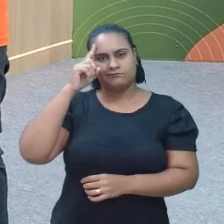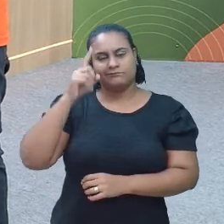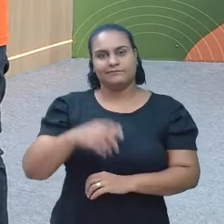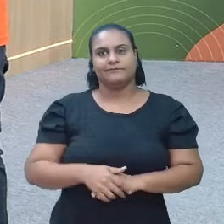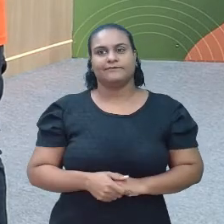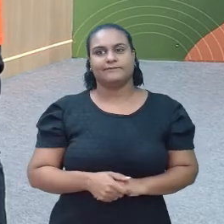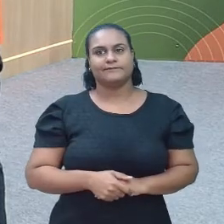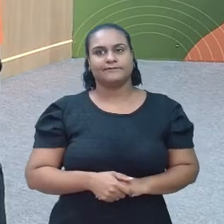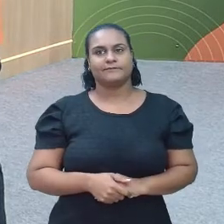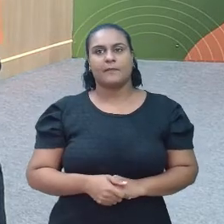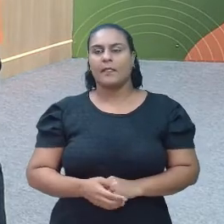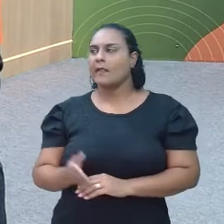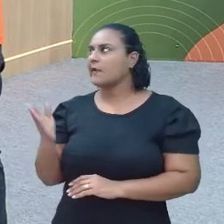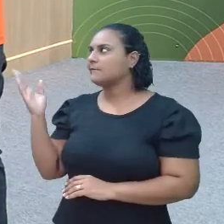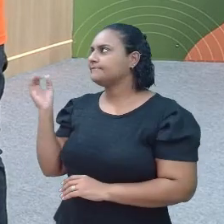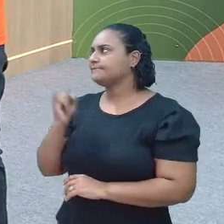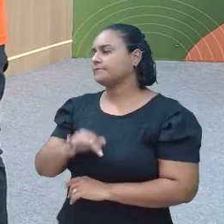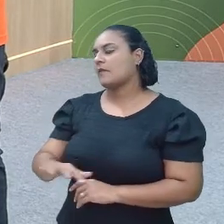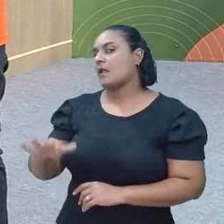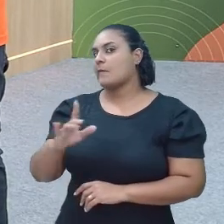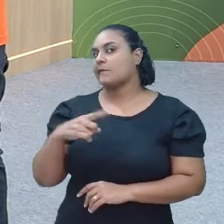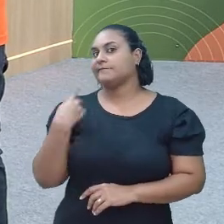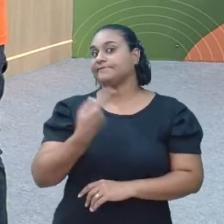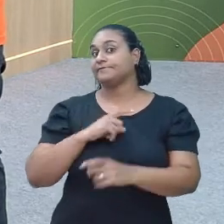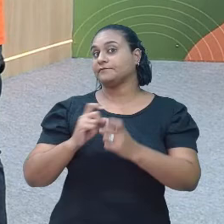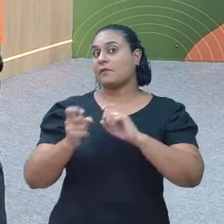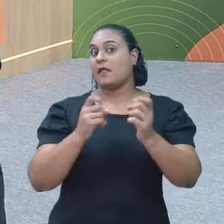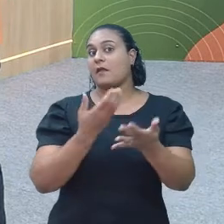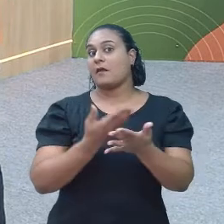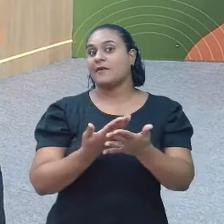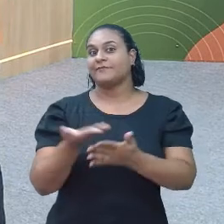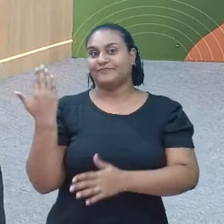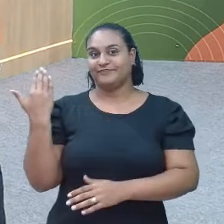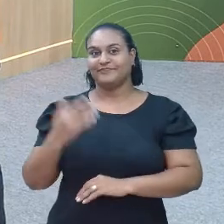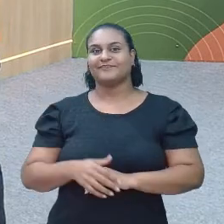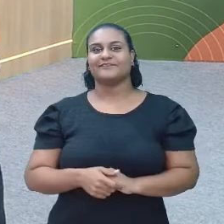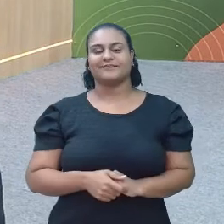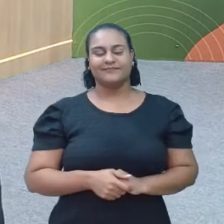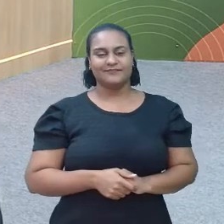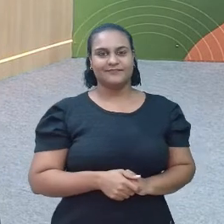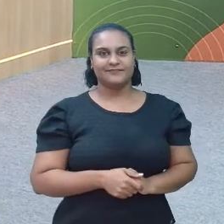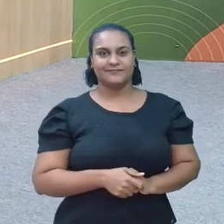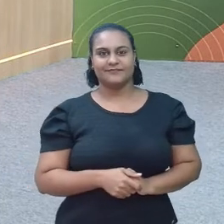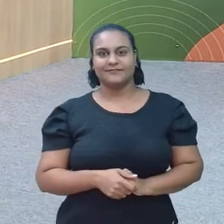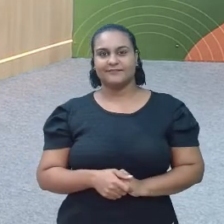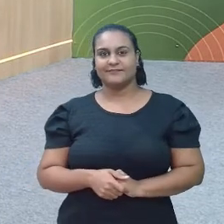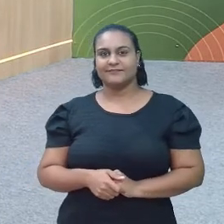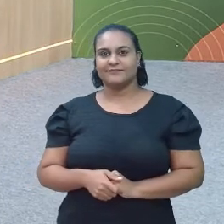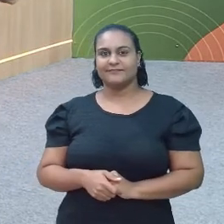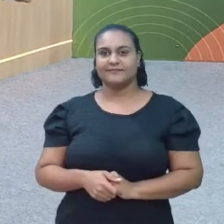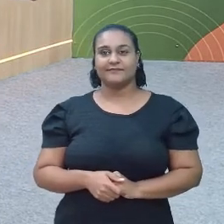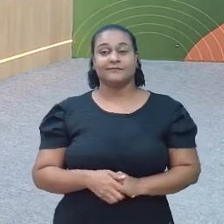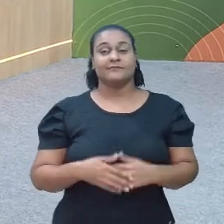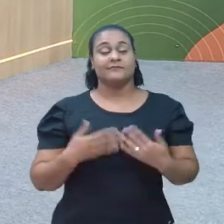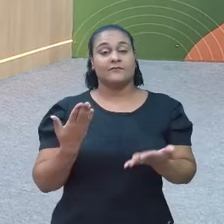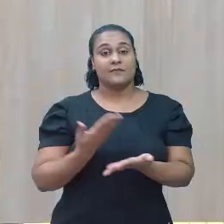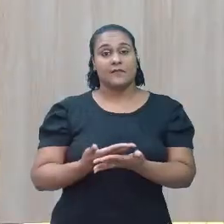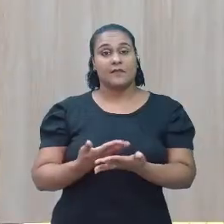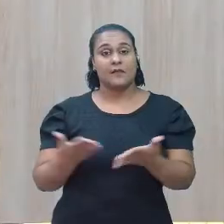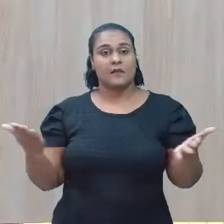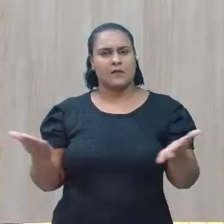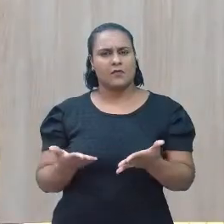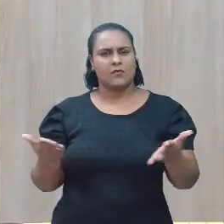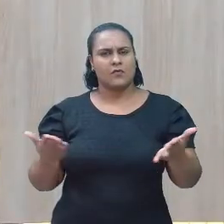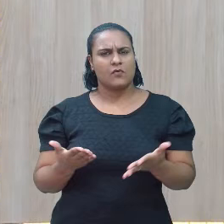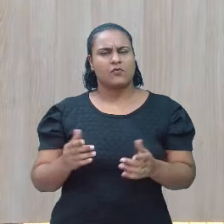certo? Então aqui foram imagens do que a gente discutiu na aula anterior, tá bom? Então vamos lá, né? Então na aula de hoje